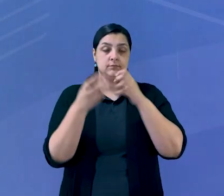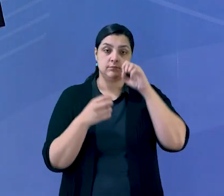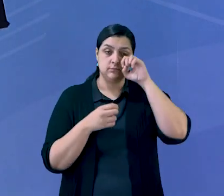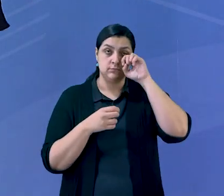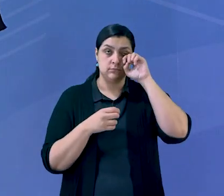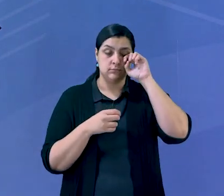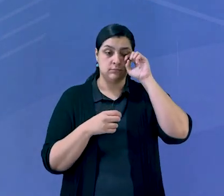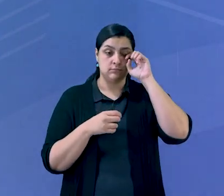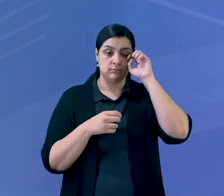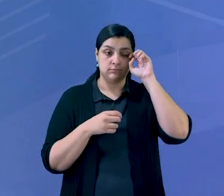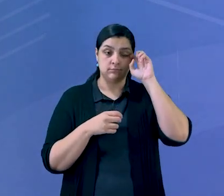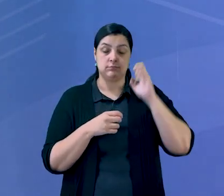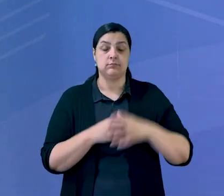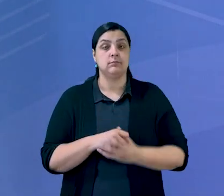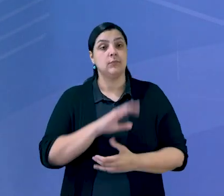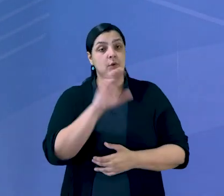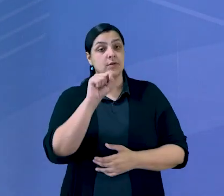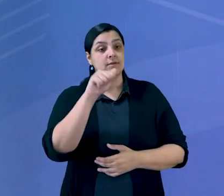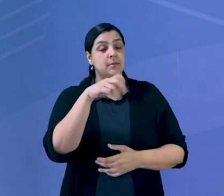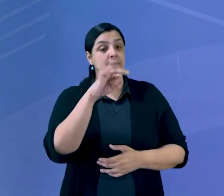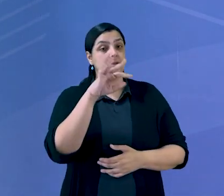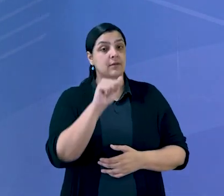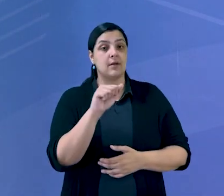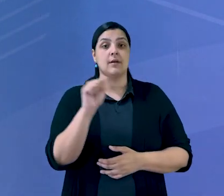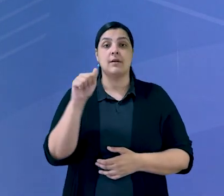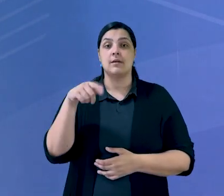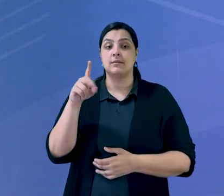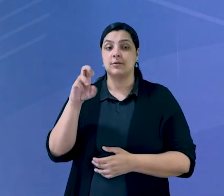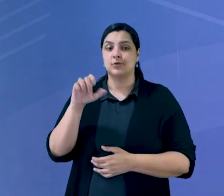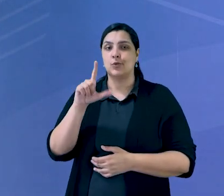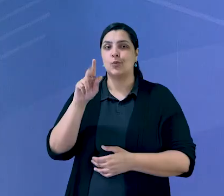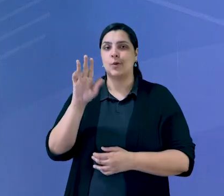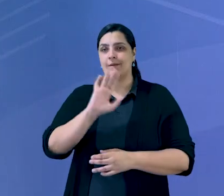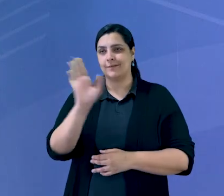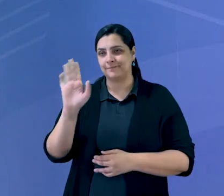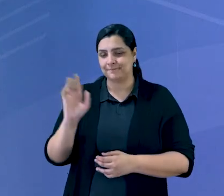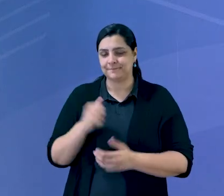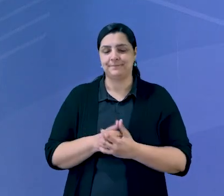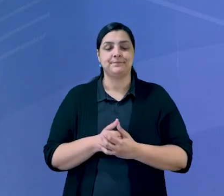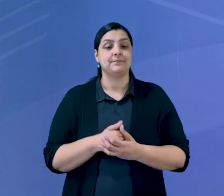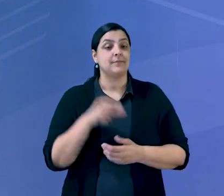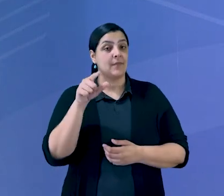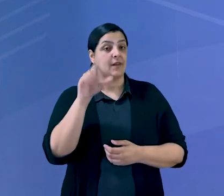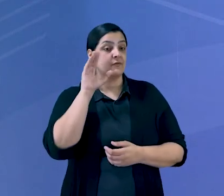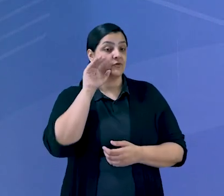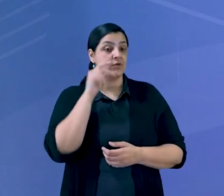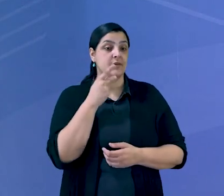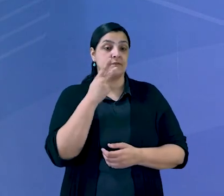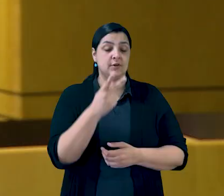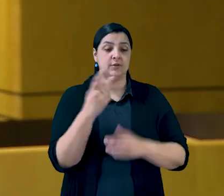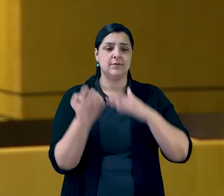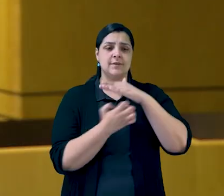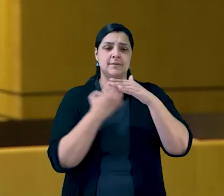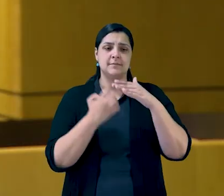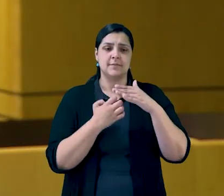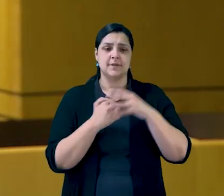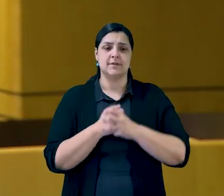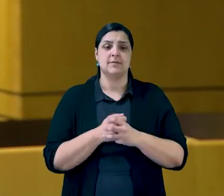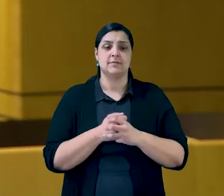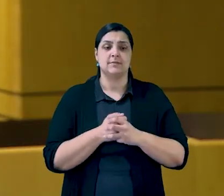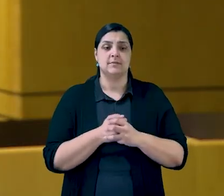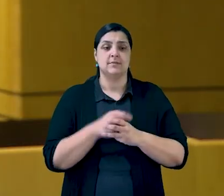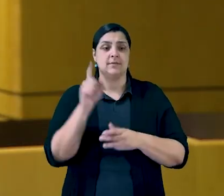essa decisão. Oi, Samantha. Oi, Anderson e Luana. Na ação trabalhista, a empregada alegou que a